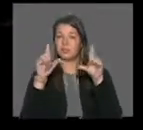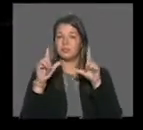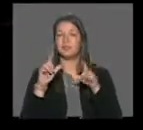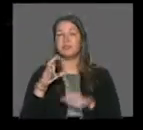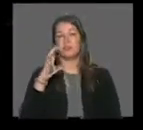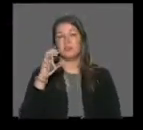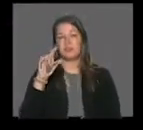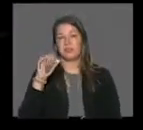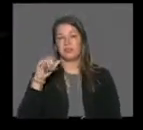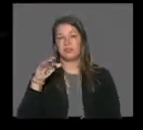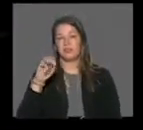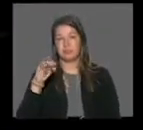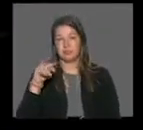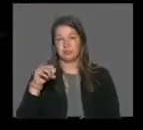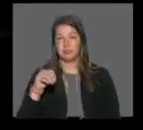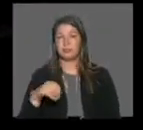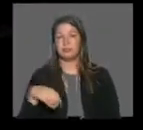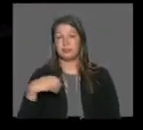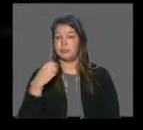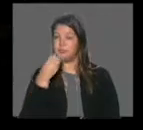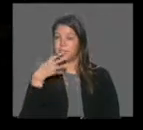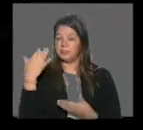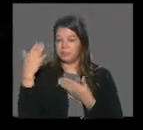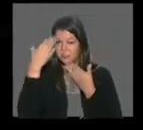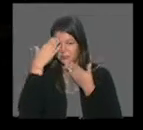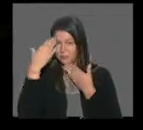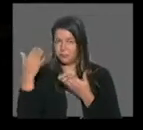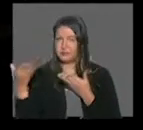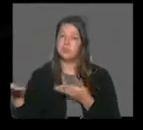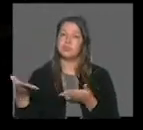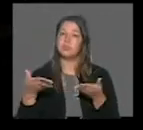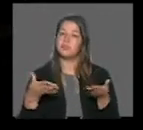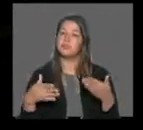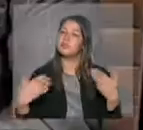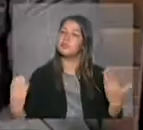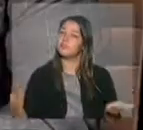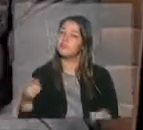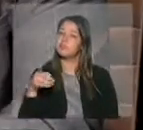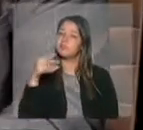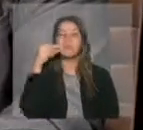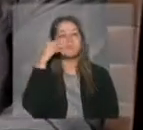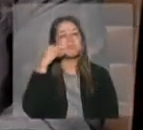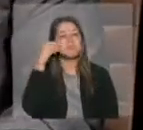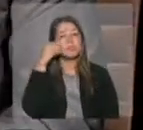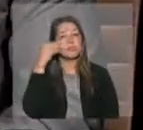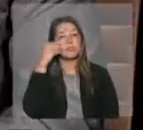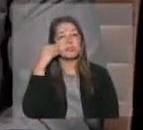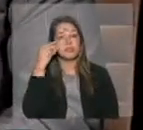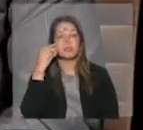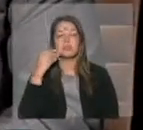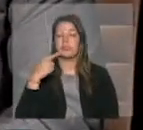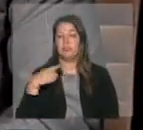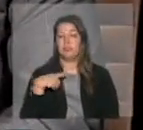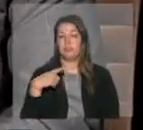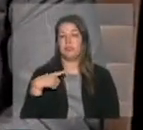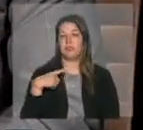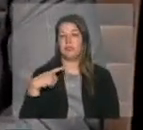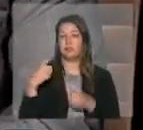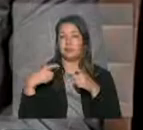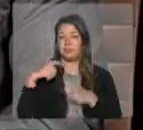Júnior. Clementino, muito obrigado por ter vindo. Prazer. E você teve uma experiência, né,